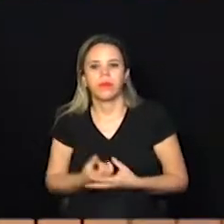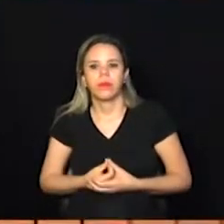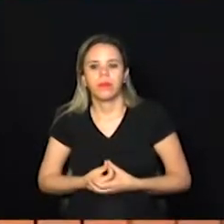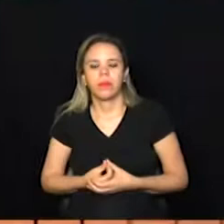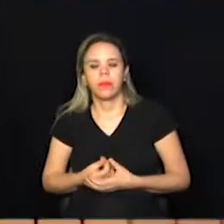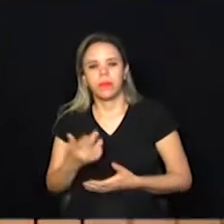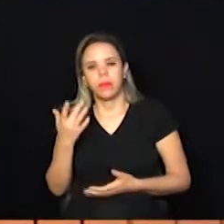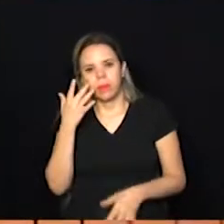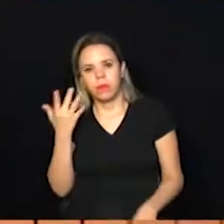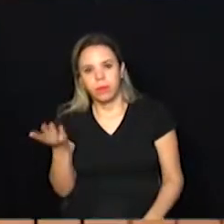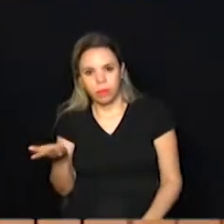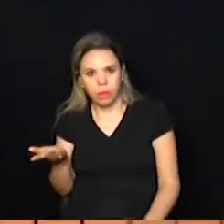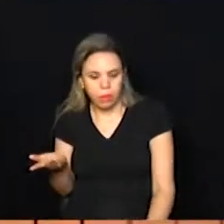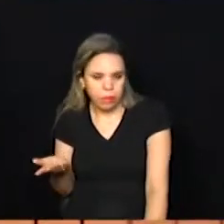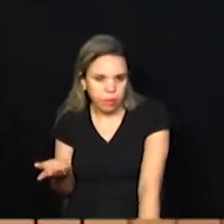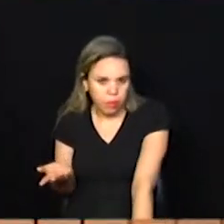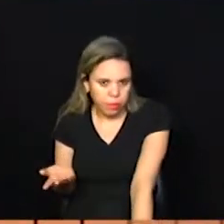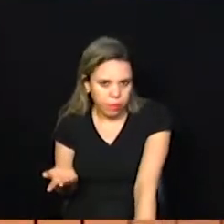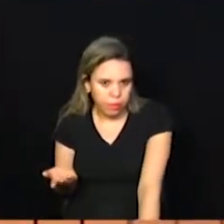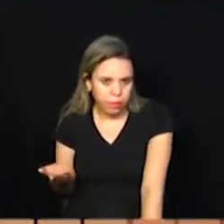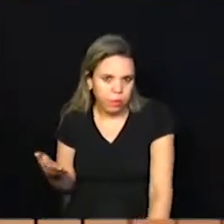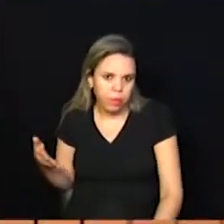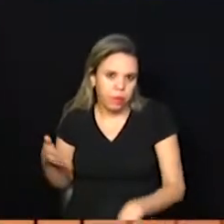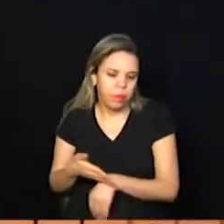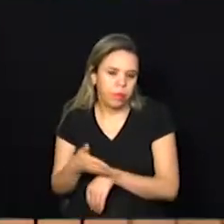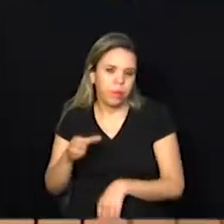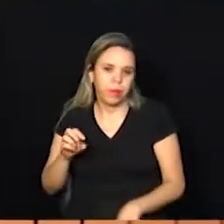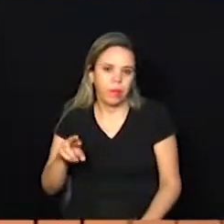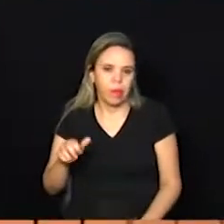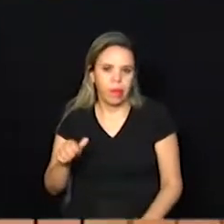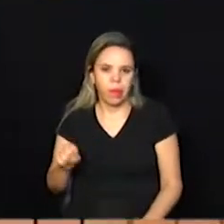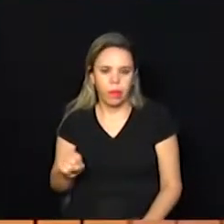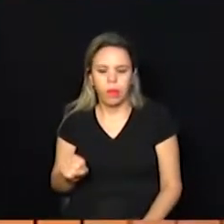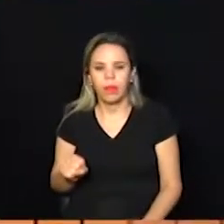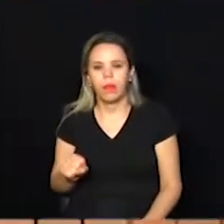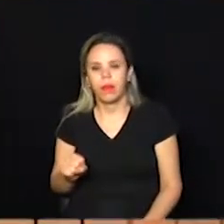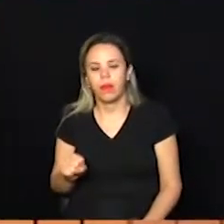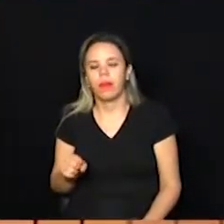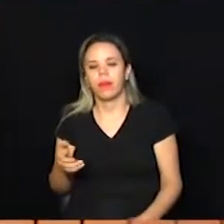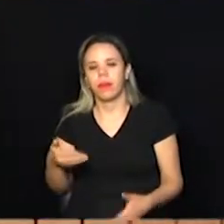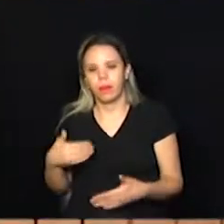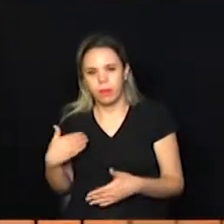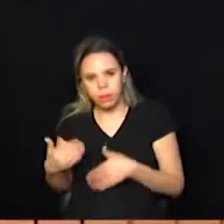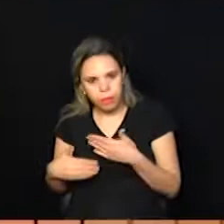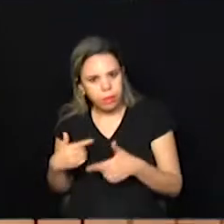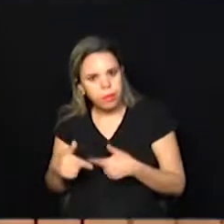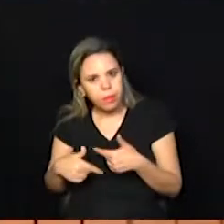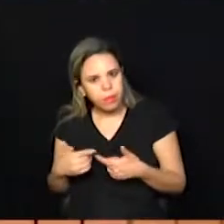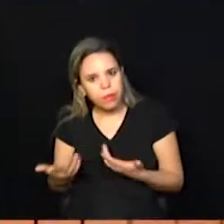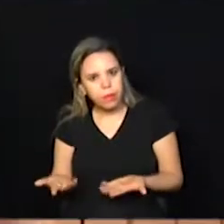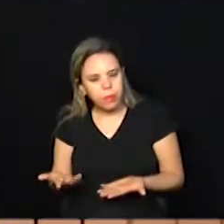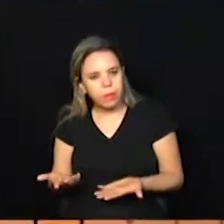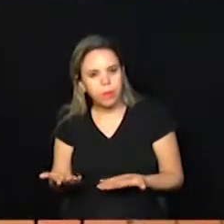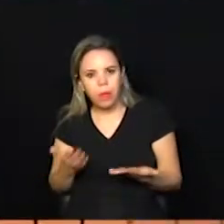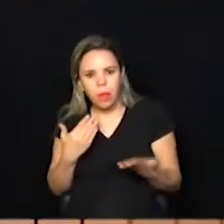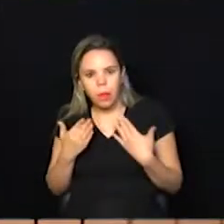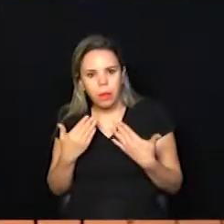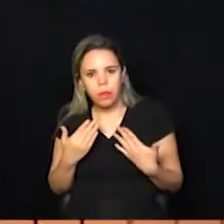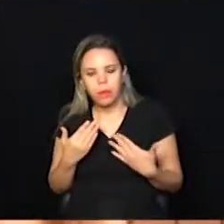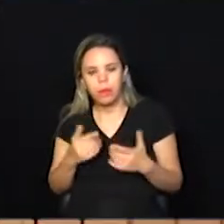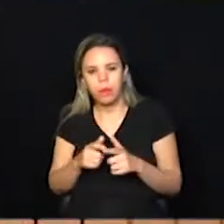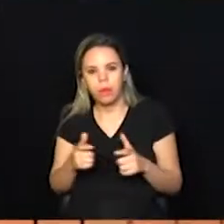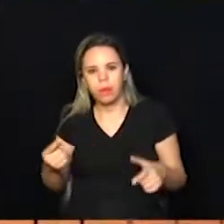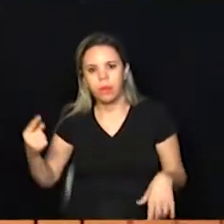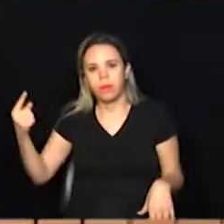acho importante a participação do CRES, né? Do CRES nesse processo, e esse foi um debate muito intenso